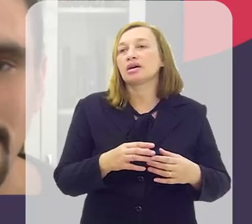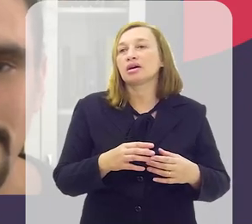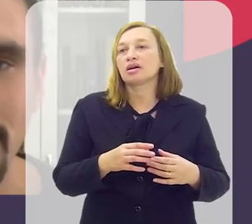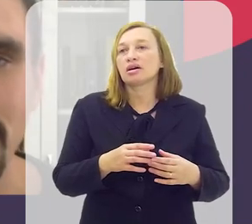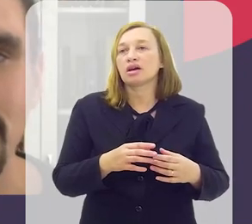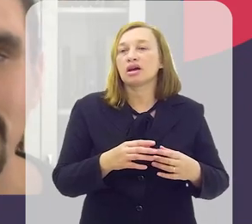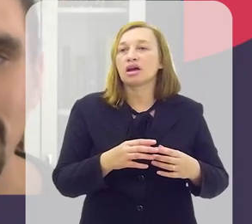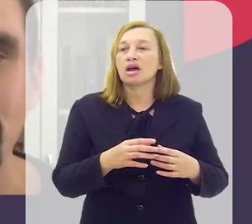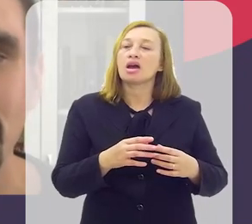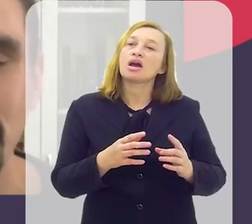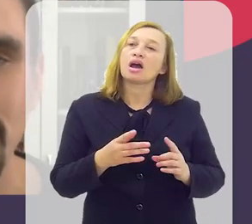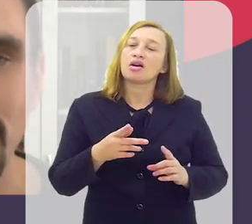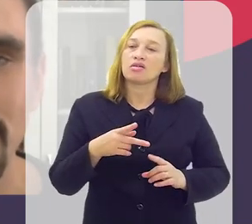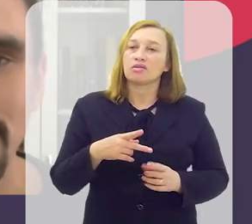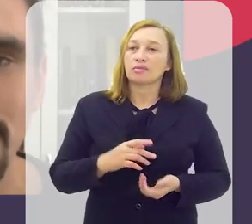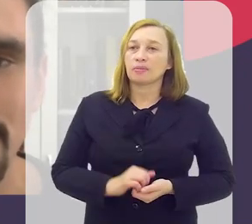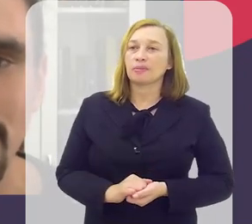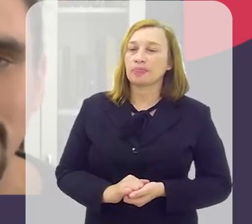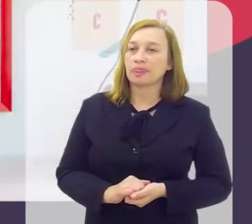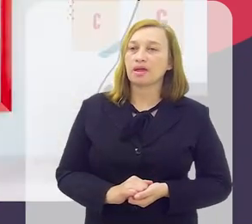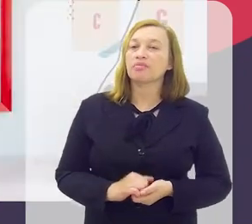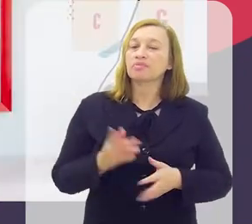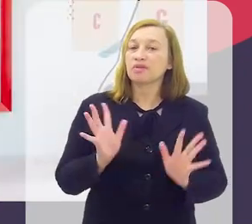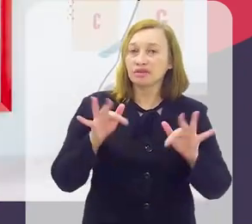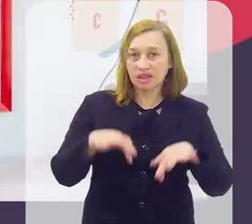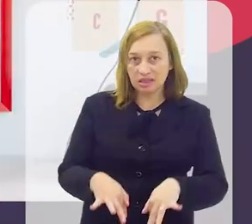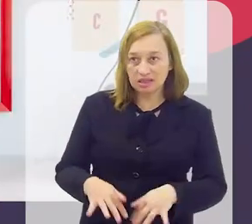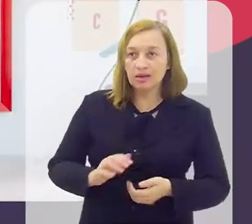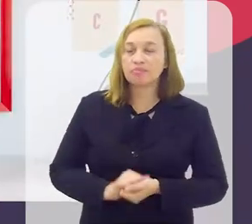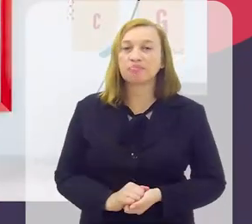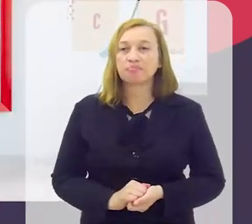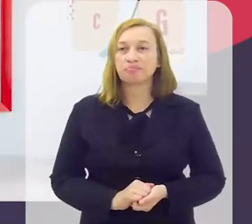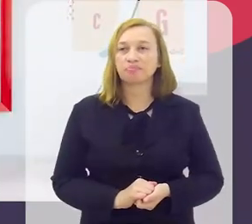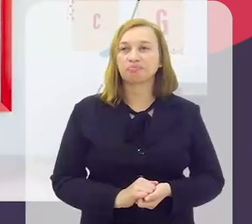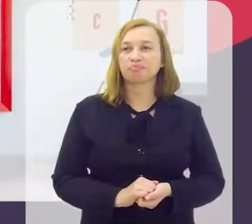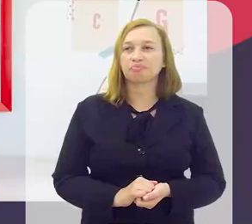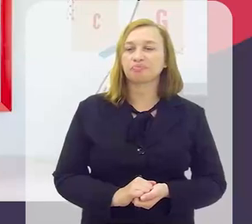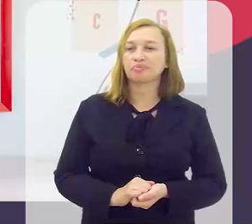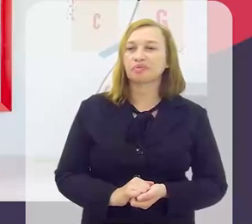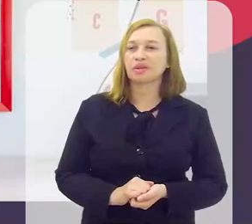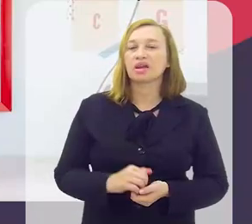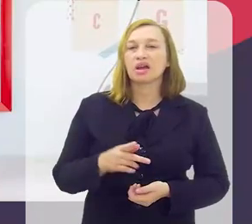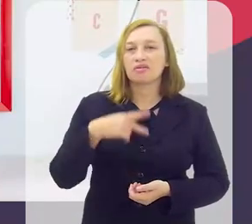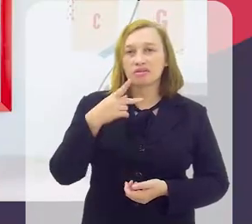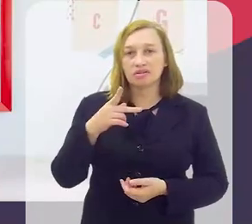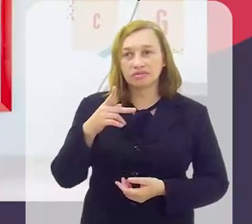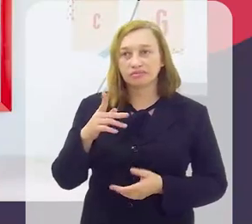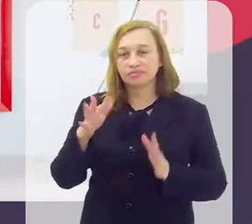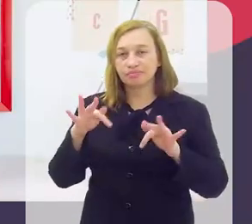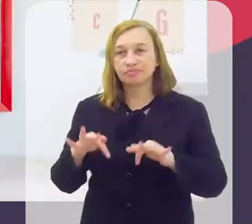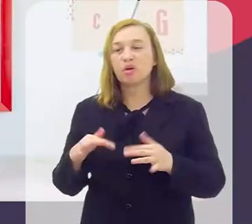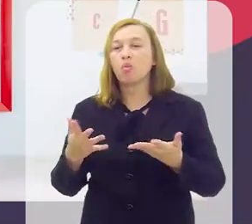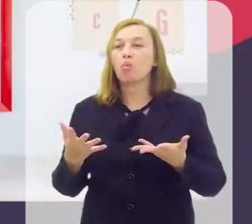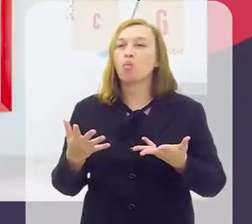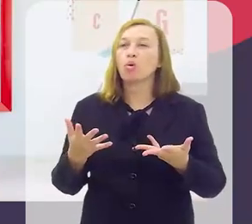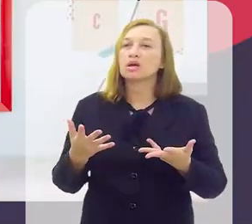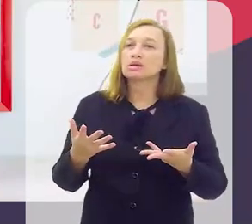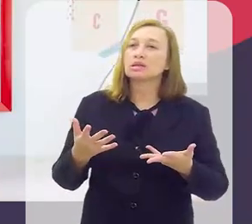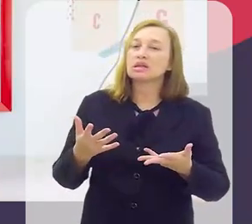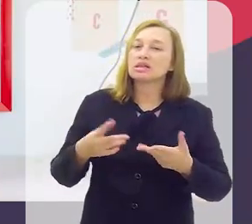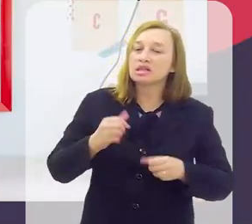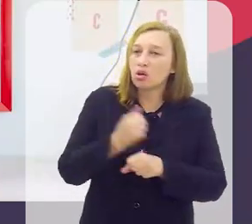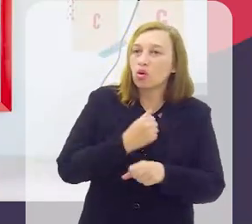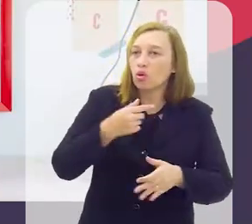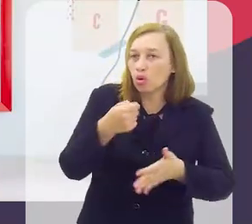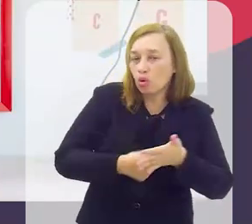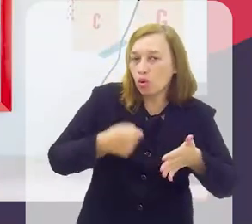bolso dele. Para a gente caminhar para o final do nosso programa, eu queria que você deixasse as suas considerações finais,